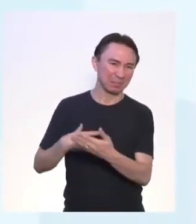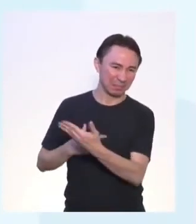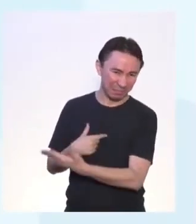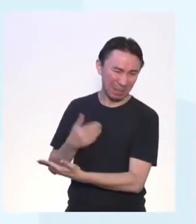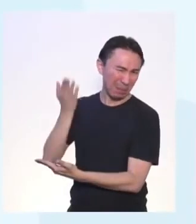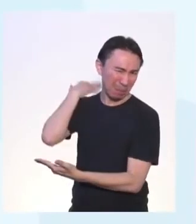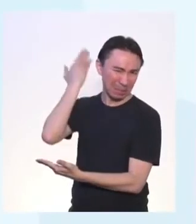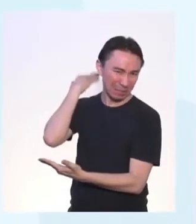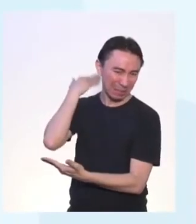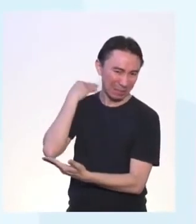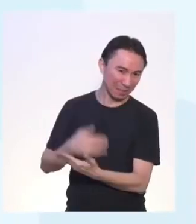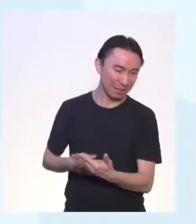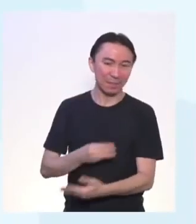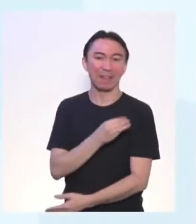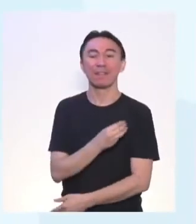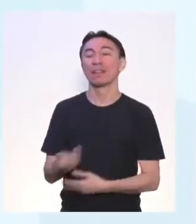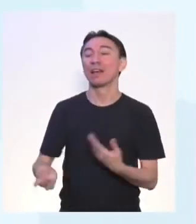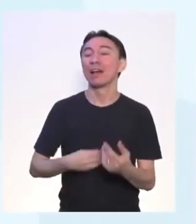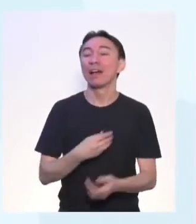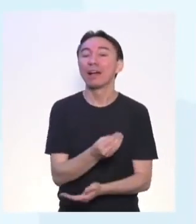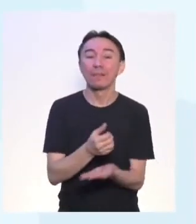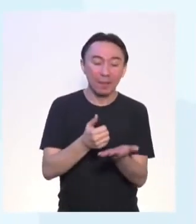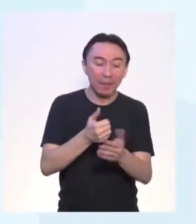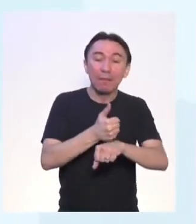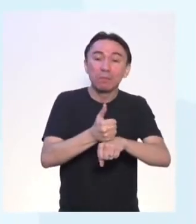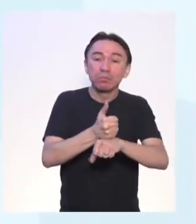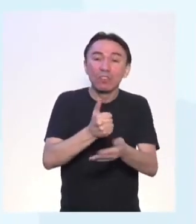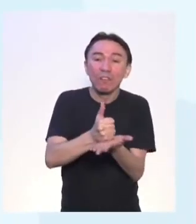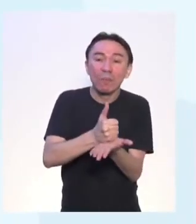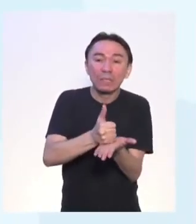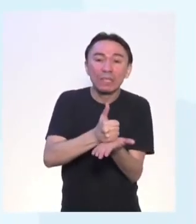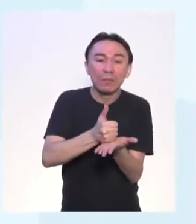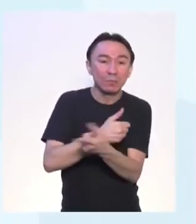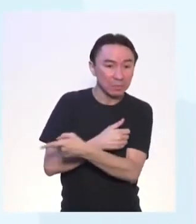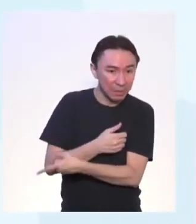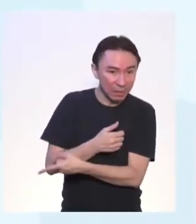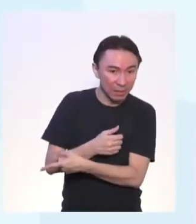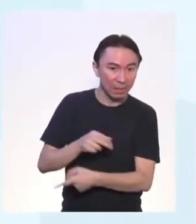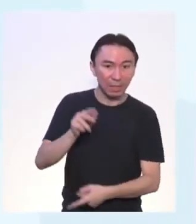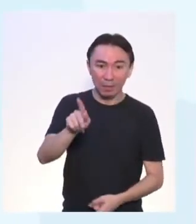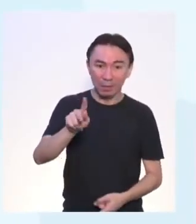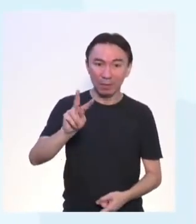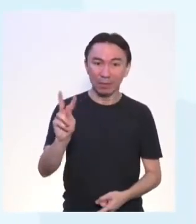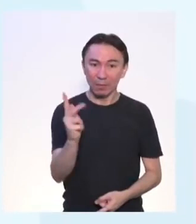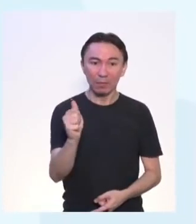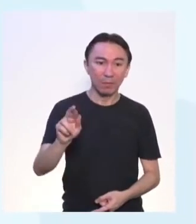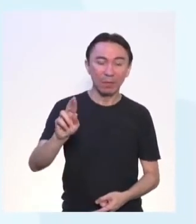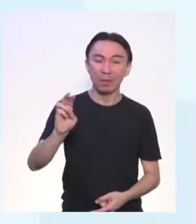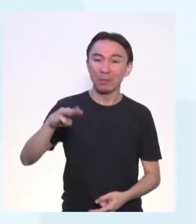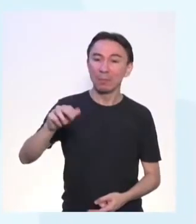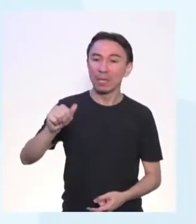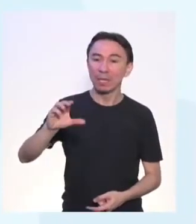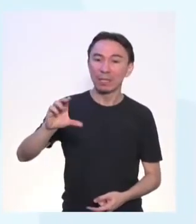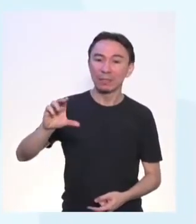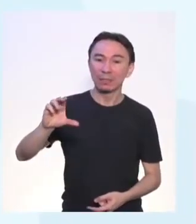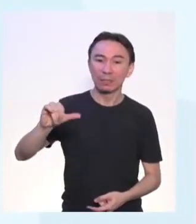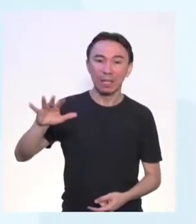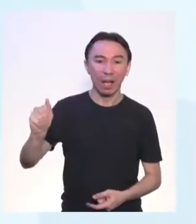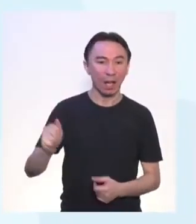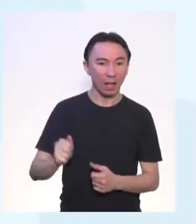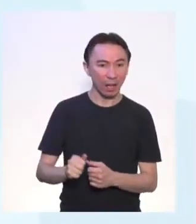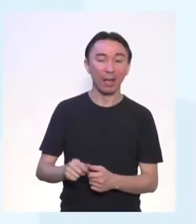escrito farmácia. Eu não me lembro se era a década de 20 ou 50, mas português aqui do Brasil, tá? Ó, farmácia era